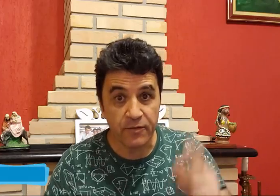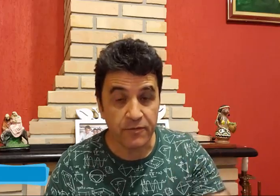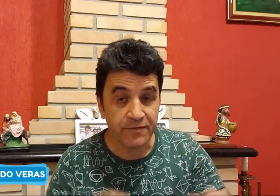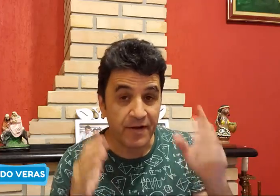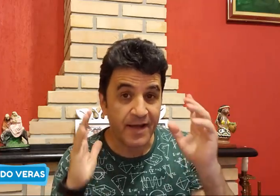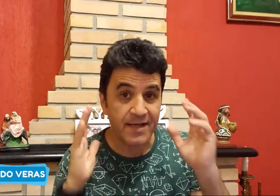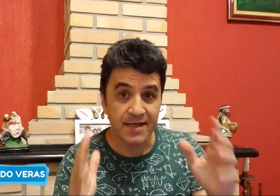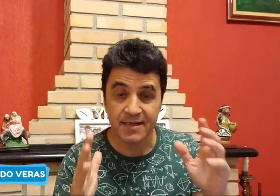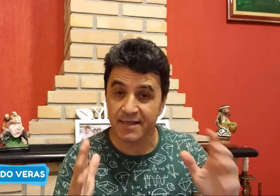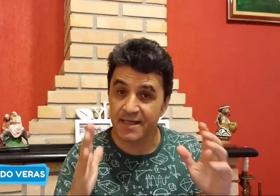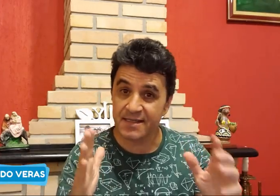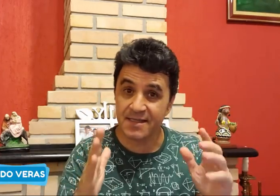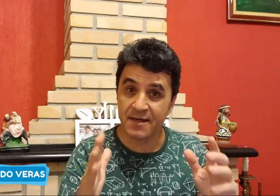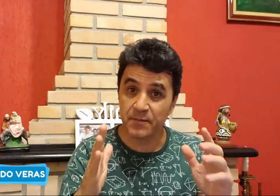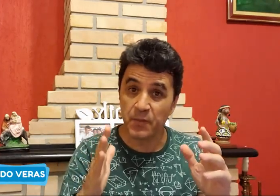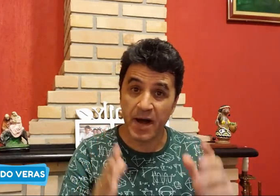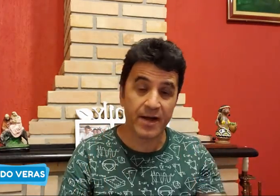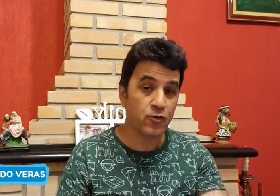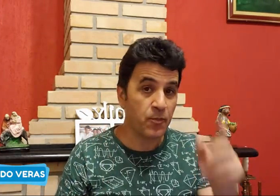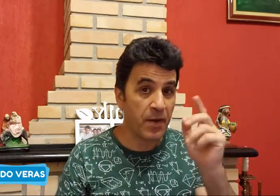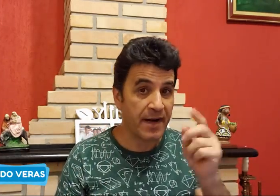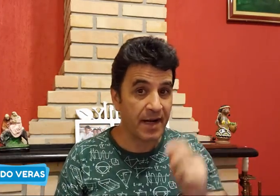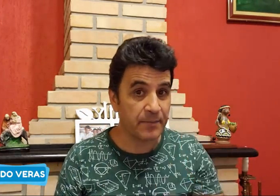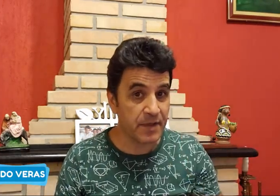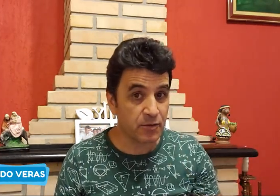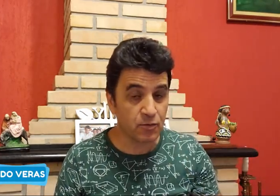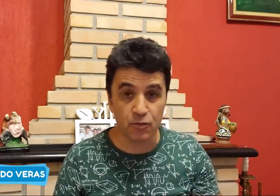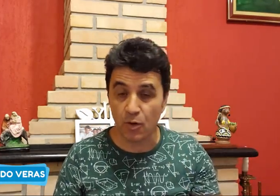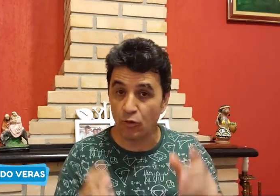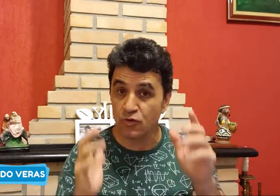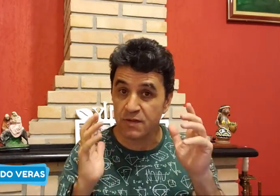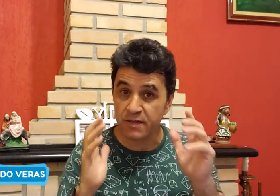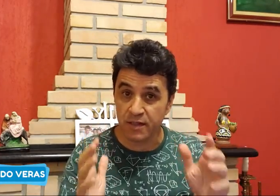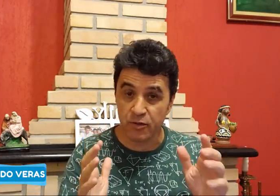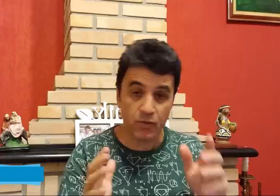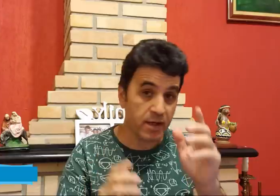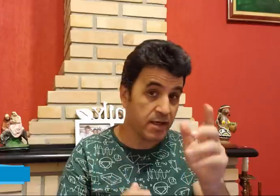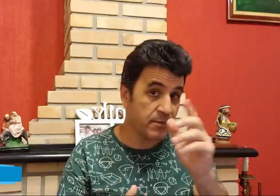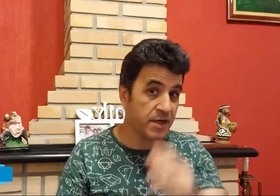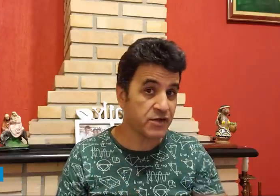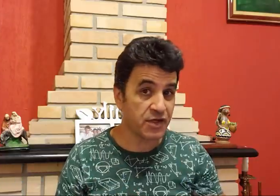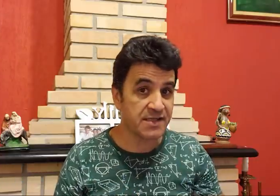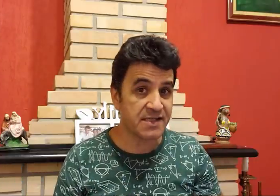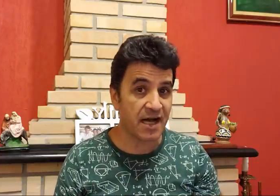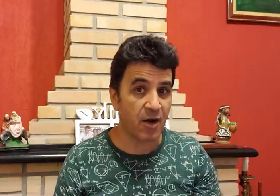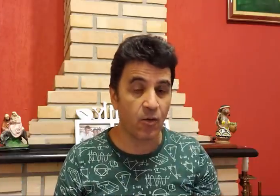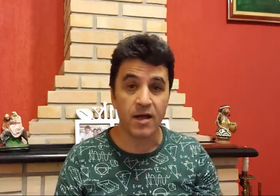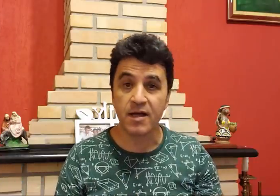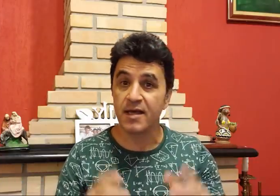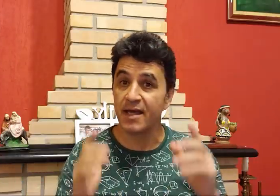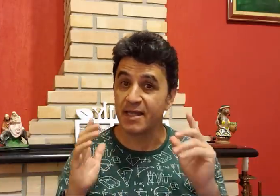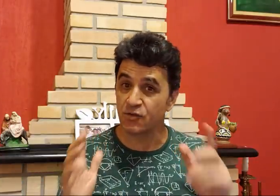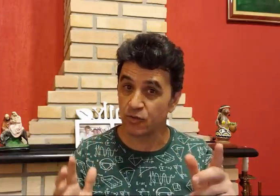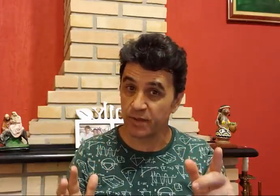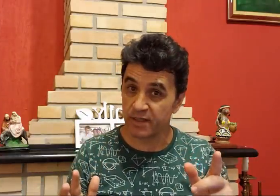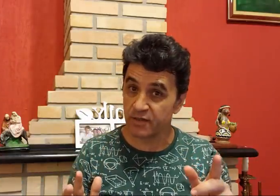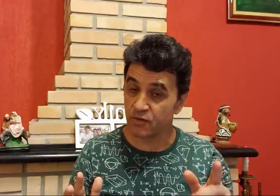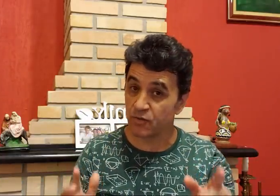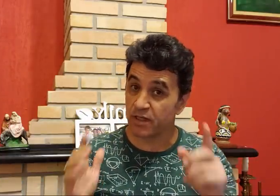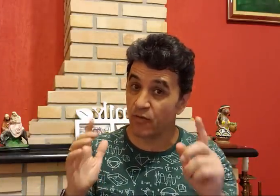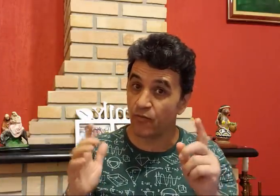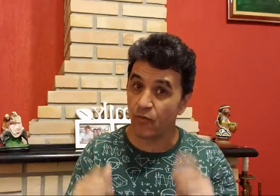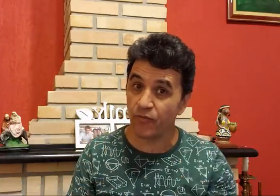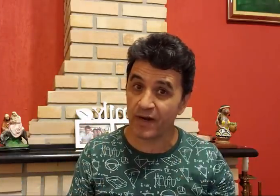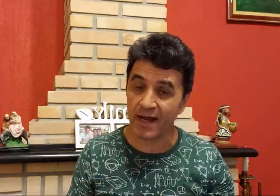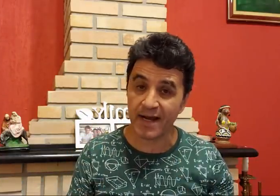O governo vai antecipar o pagamento do auxílio emergencial. É sobre